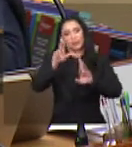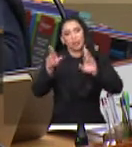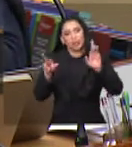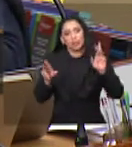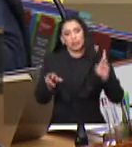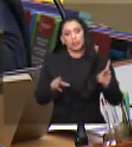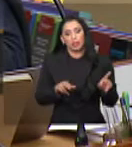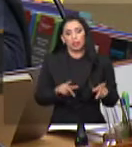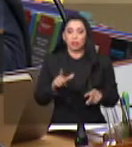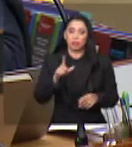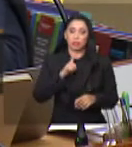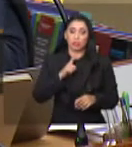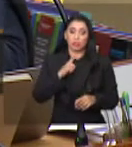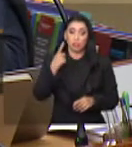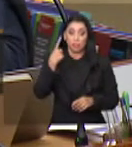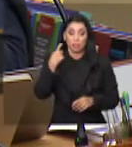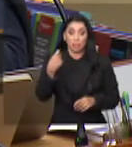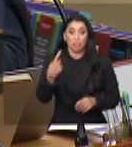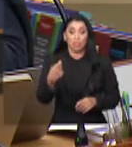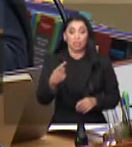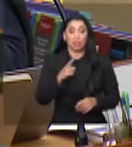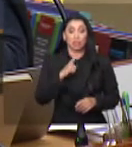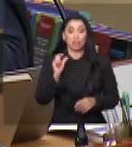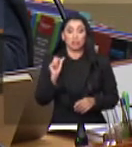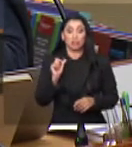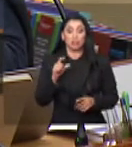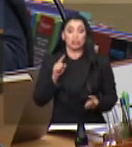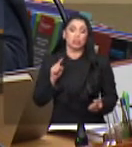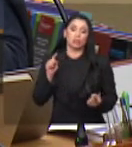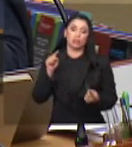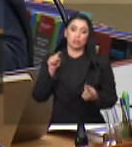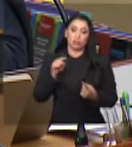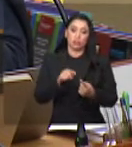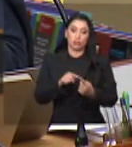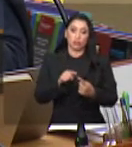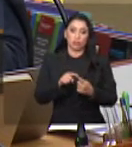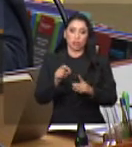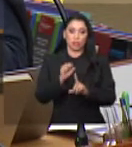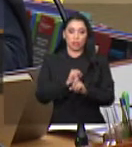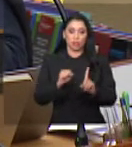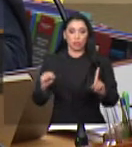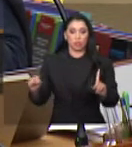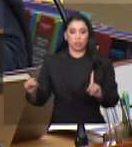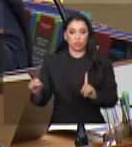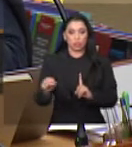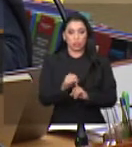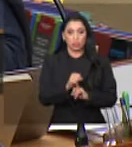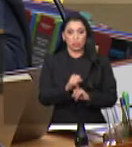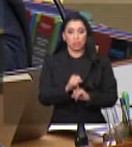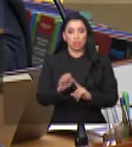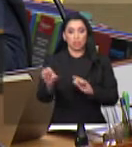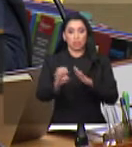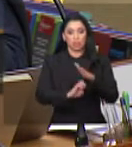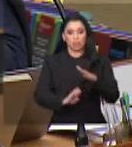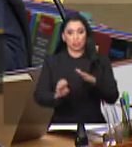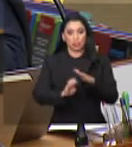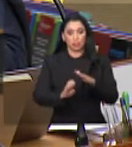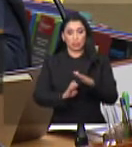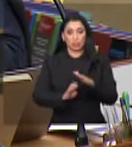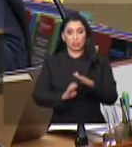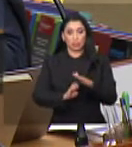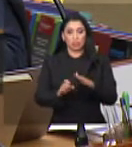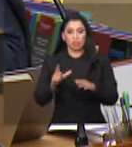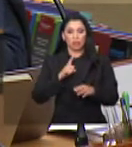interesses e atividades e finalidades sociais dessas empresas de